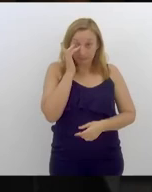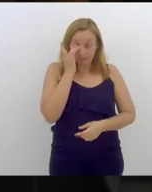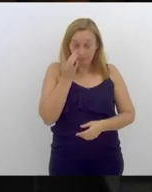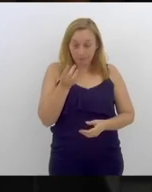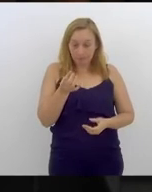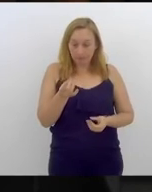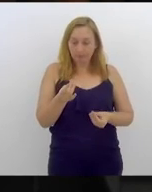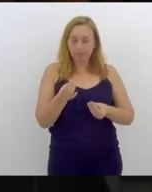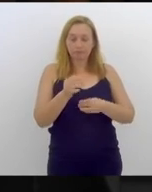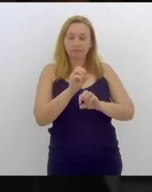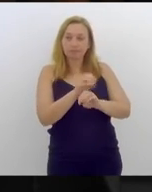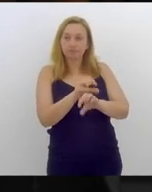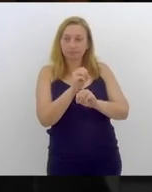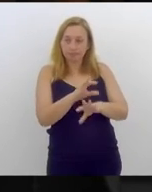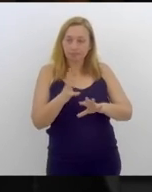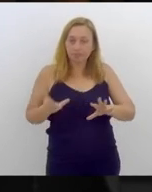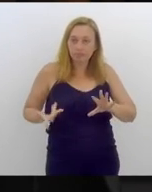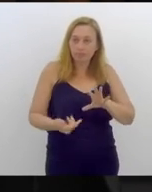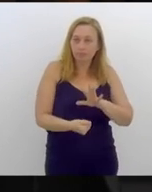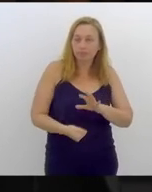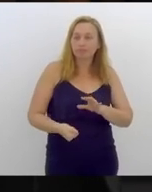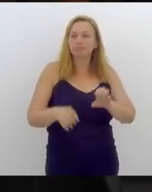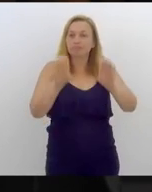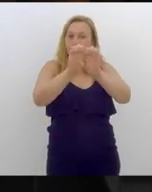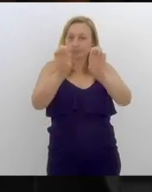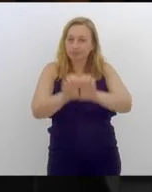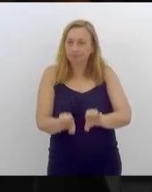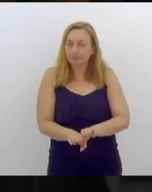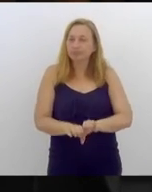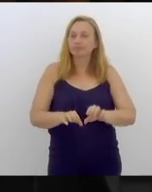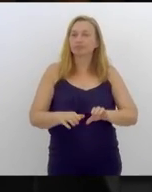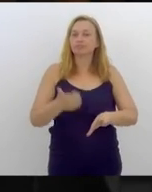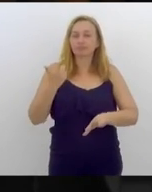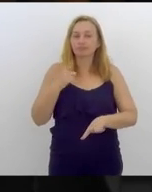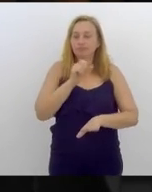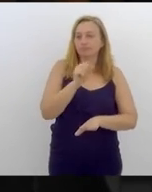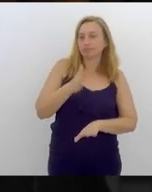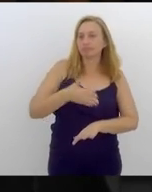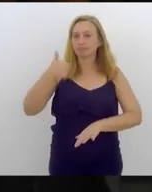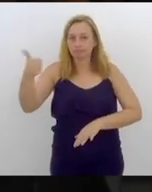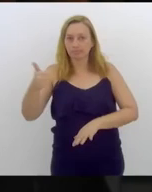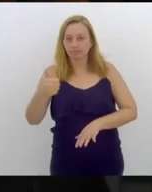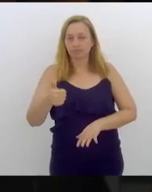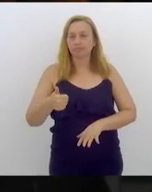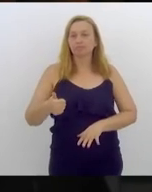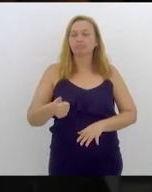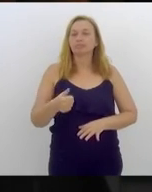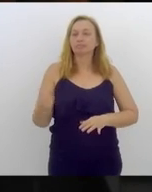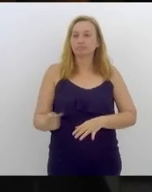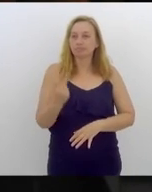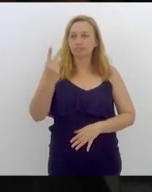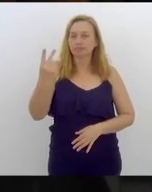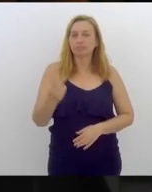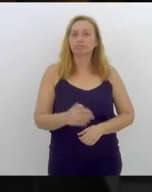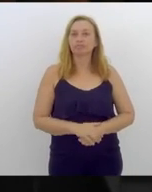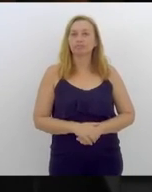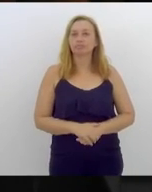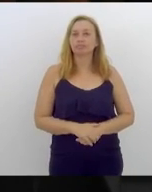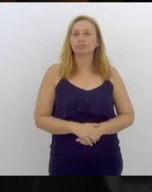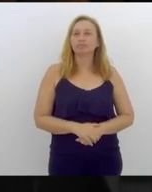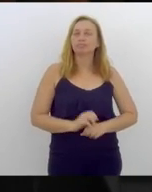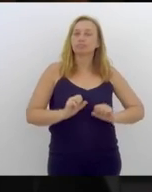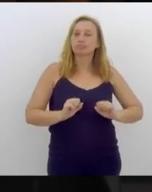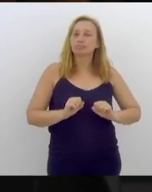para aquelas redes que conseguiram esse estruturar alcançar melhores índices consigam ser valorizadas a gente busca